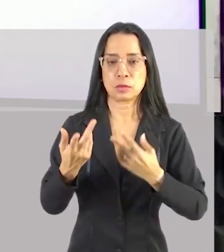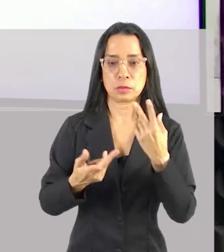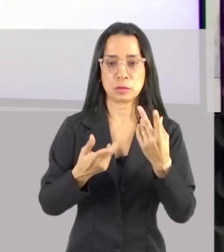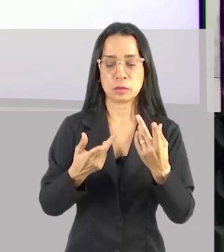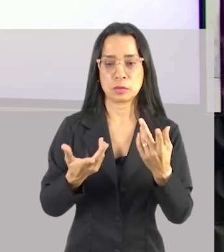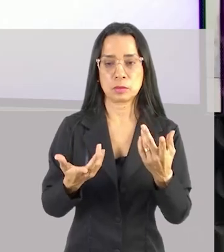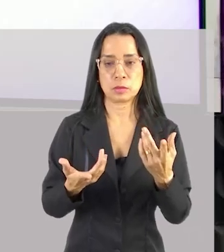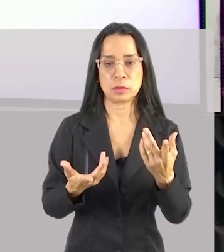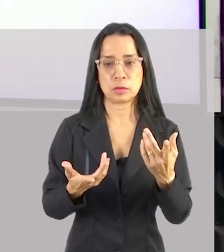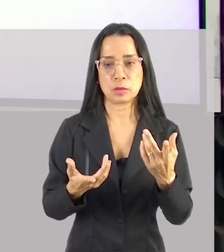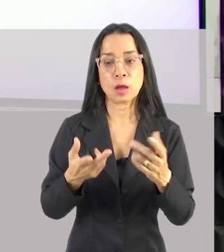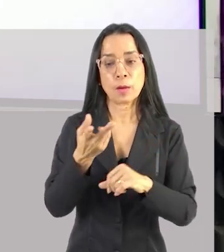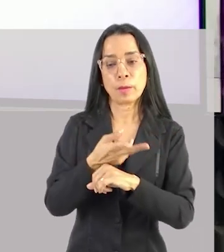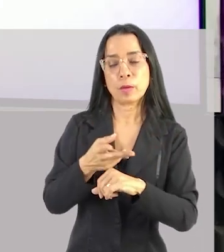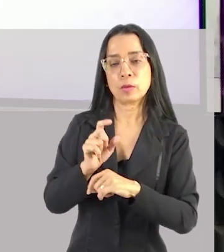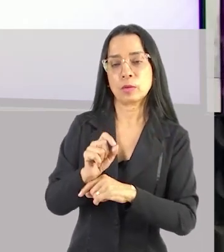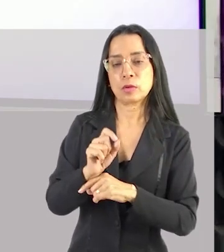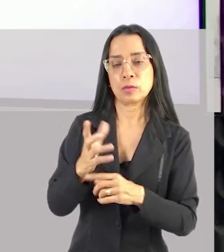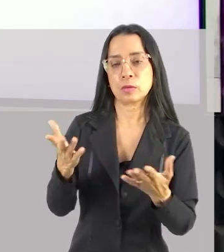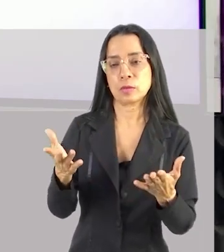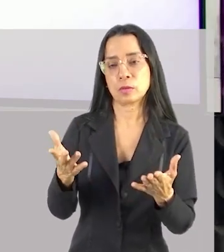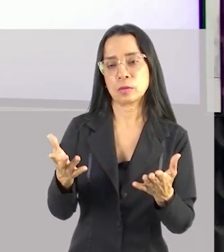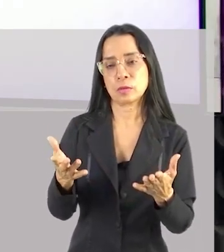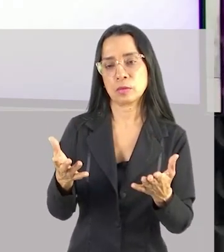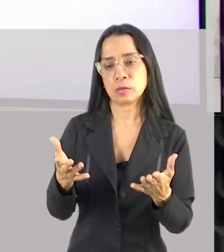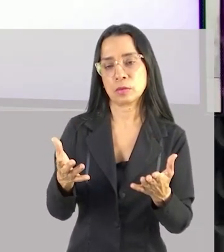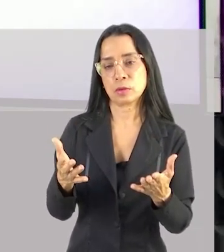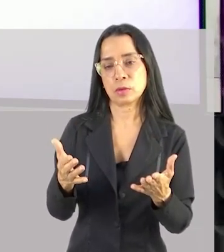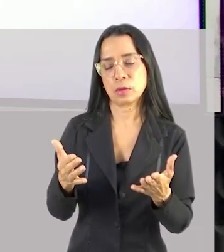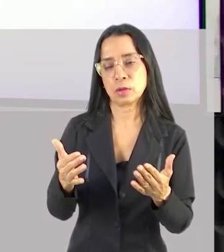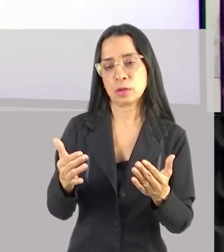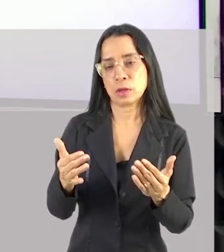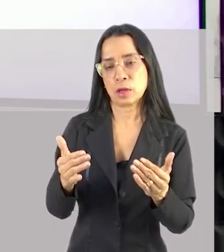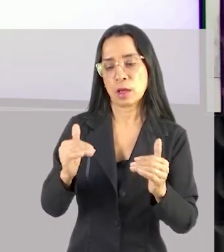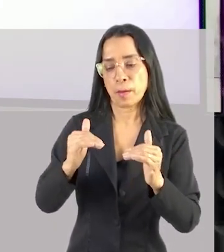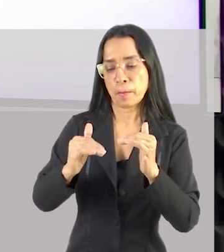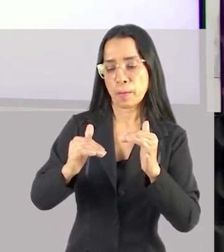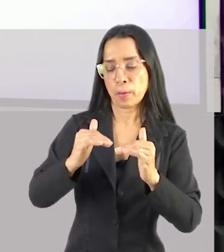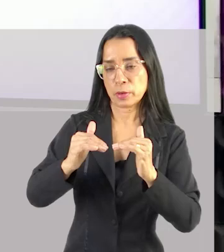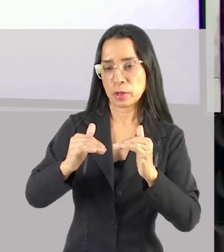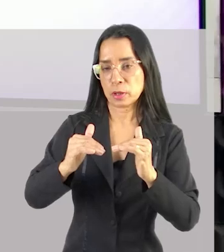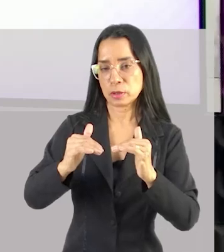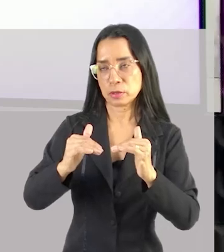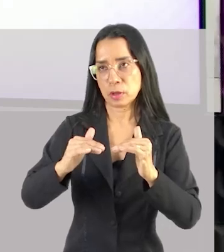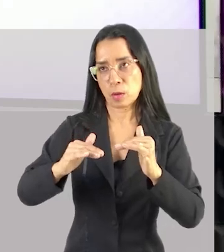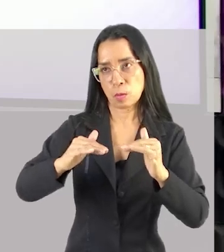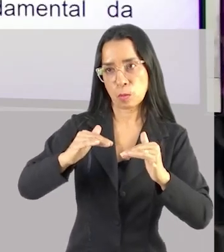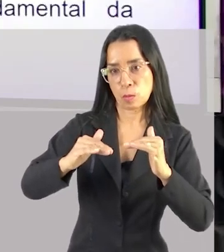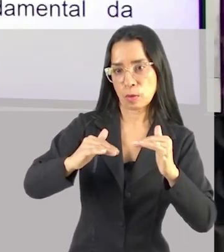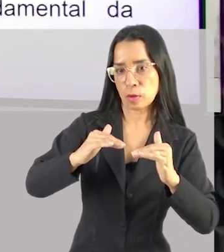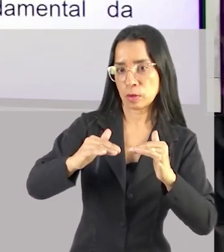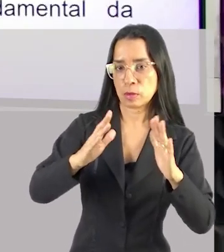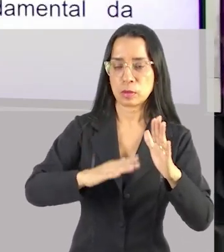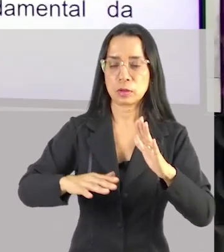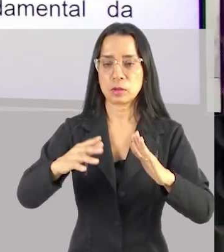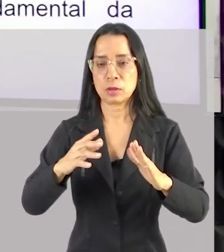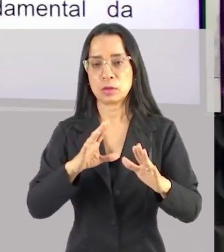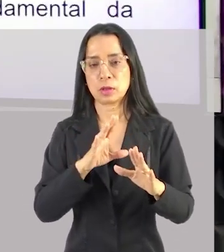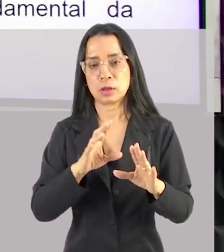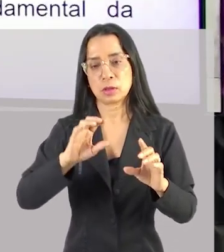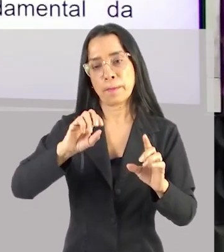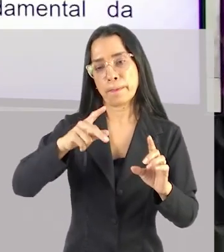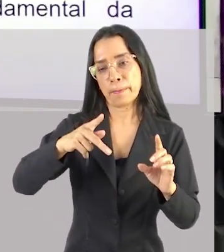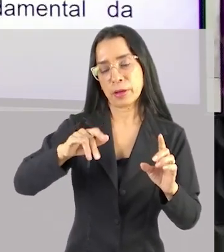o estoicismo busca justamente a moderação das paixões. Ou seja, o